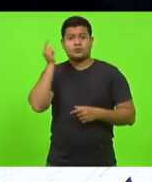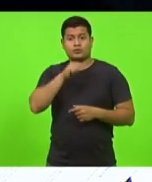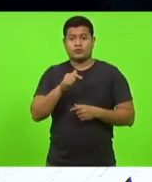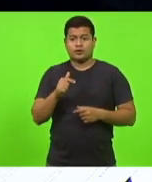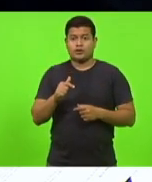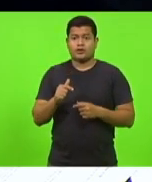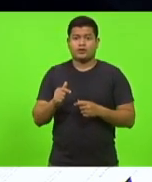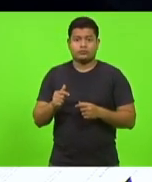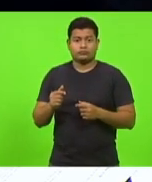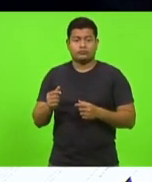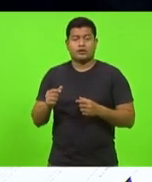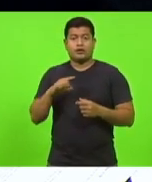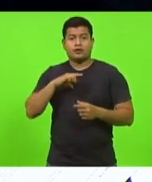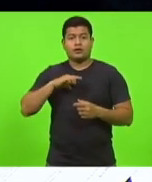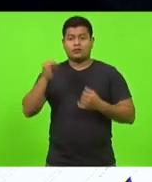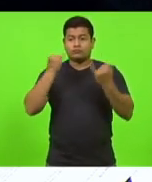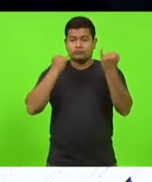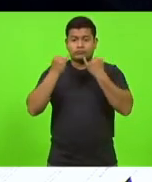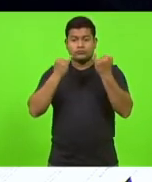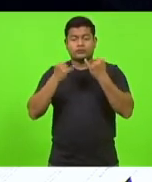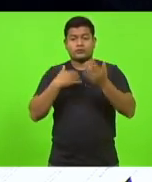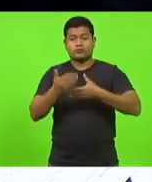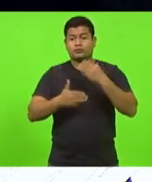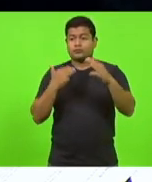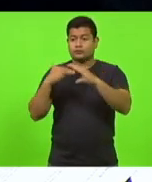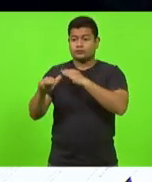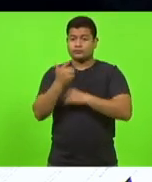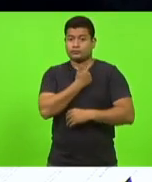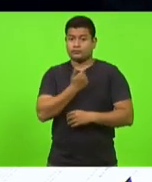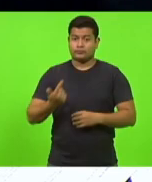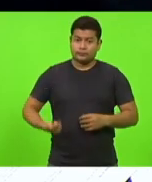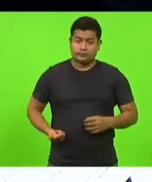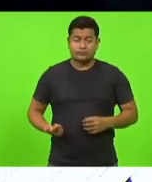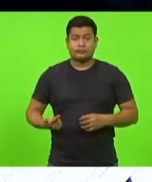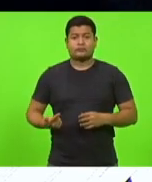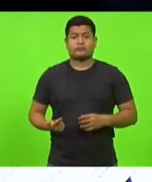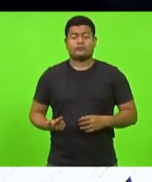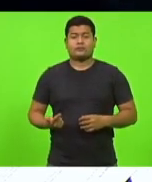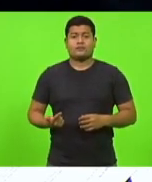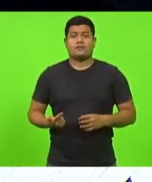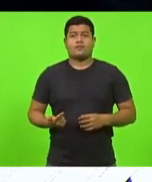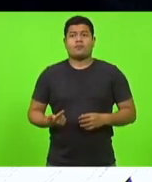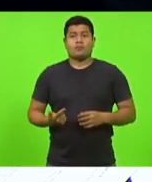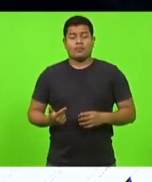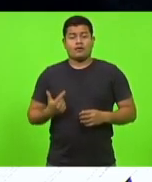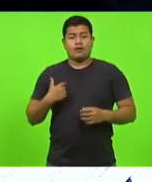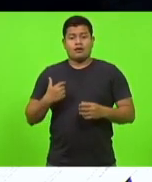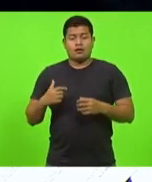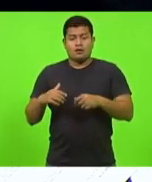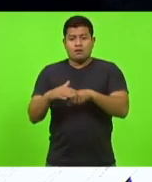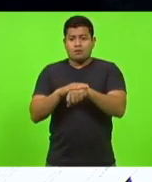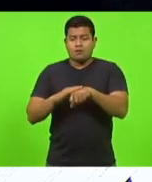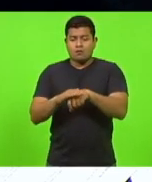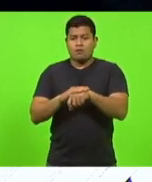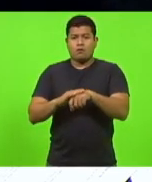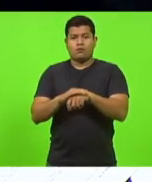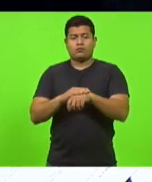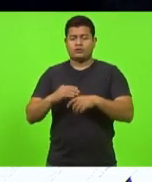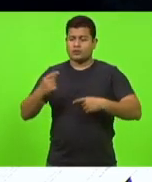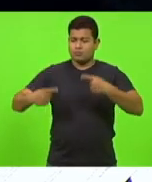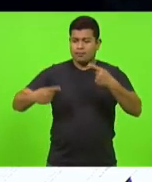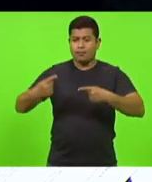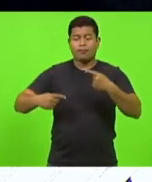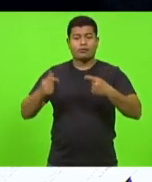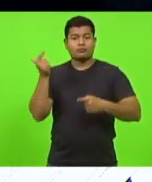informação, para levar ao governo, para sentar na mesa com o governo, e discutir e melhorar a proposta. Nós